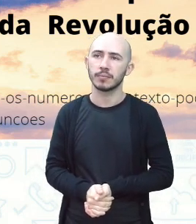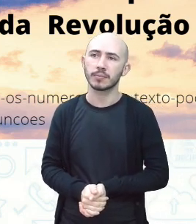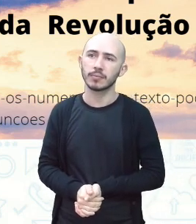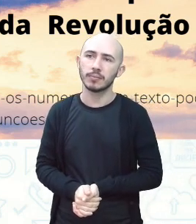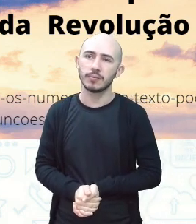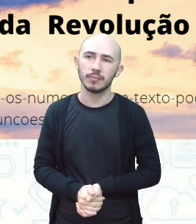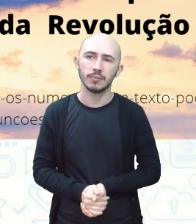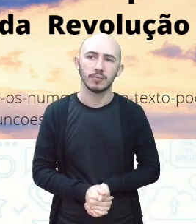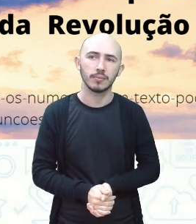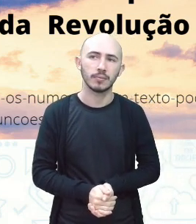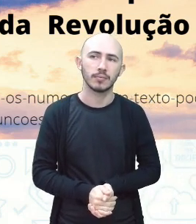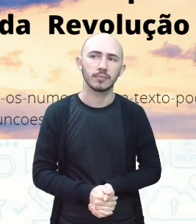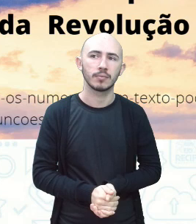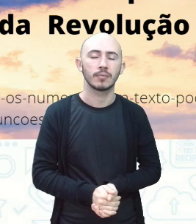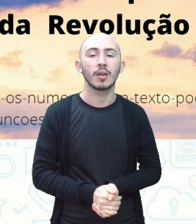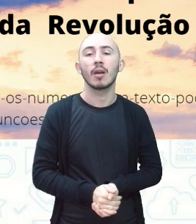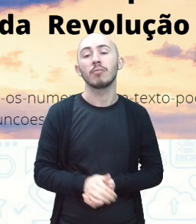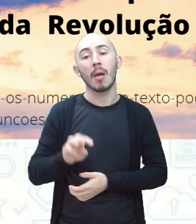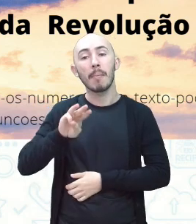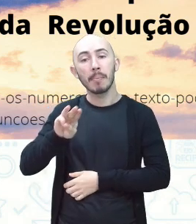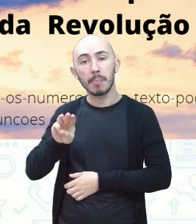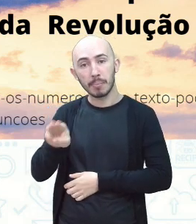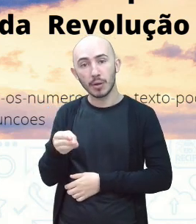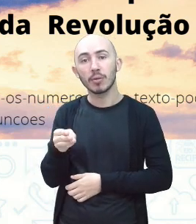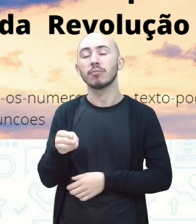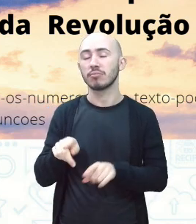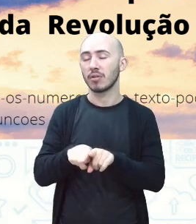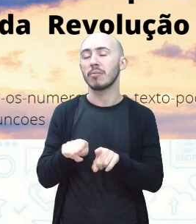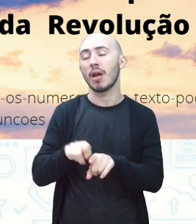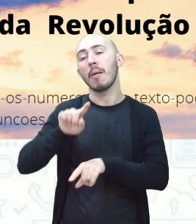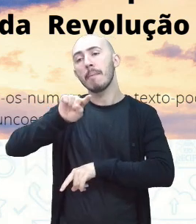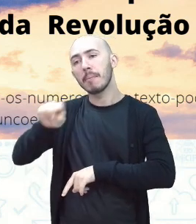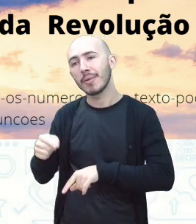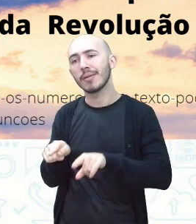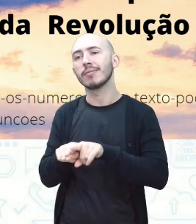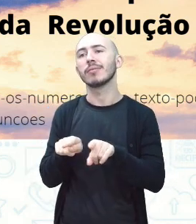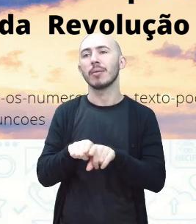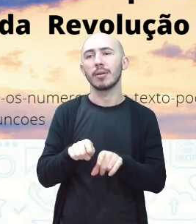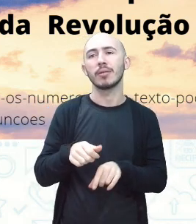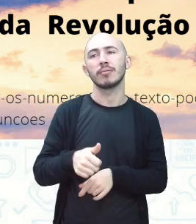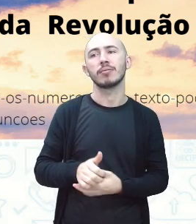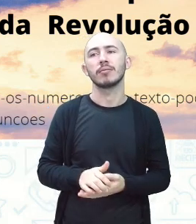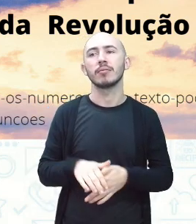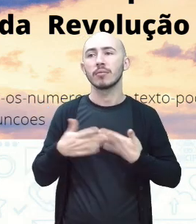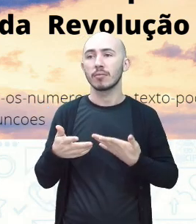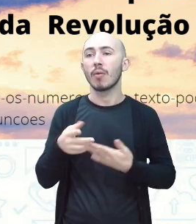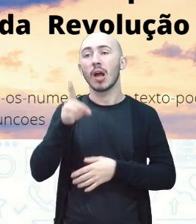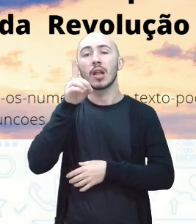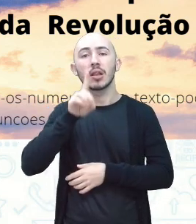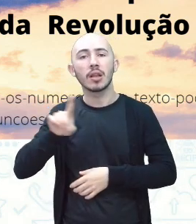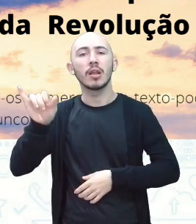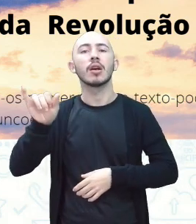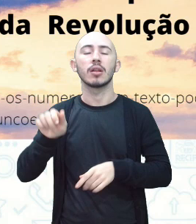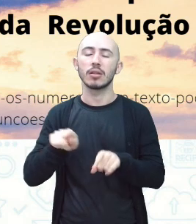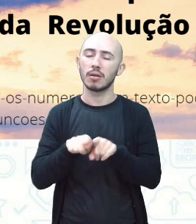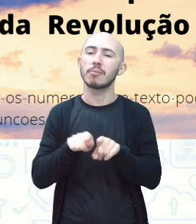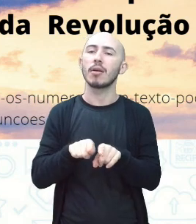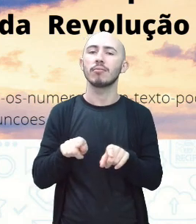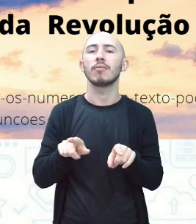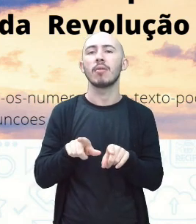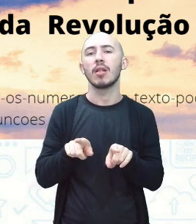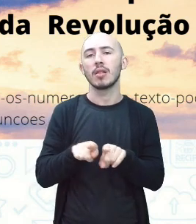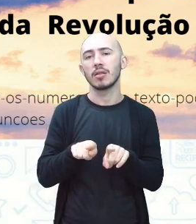Mais de centenas, nós temos aqui milhares também, temos aqui data. Então são coisas que a gente não vai se aprofundar para